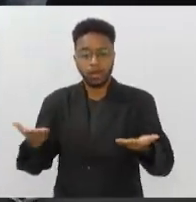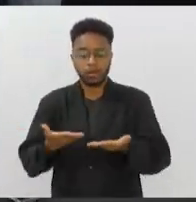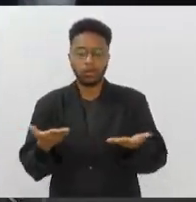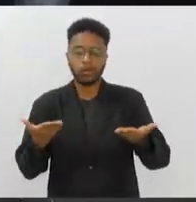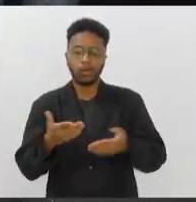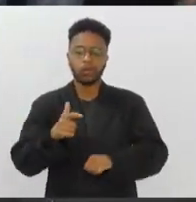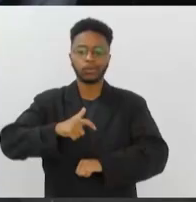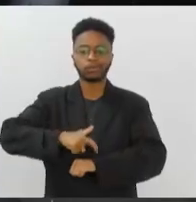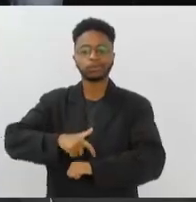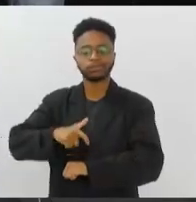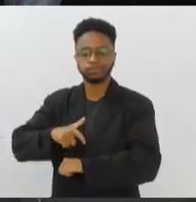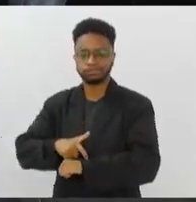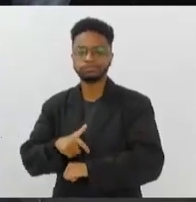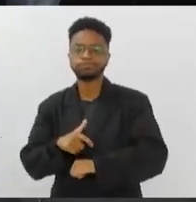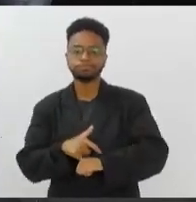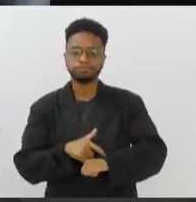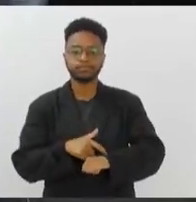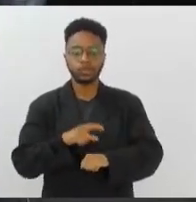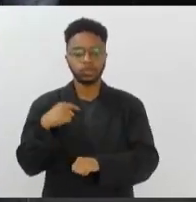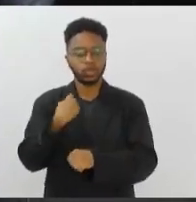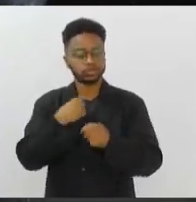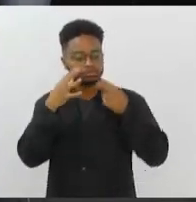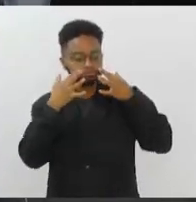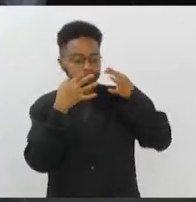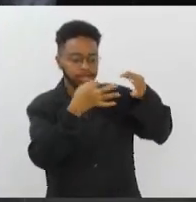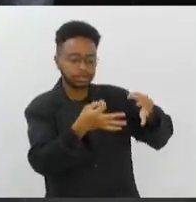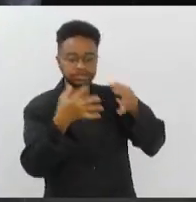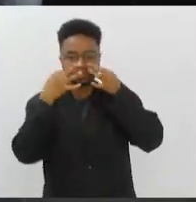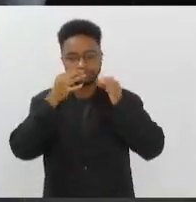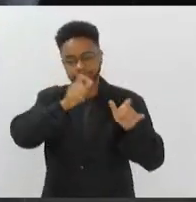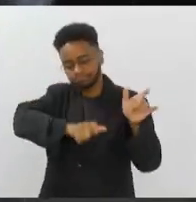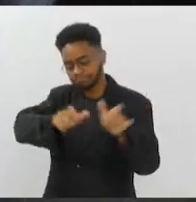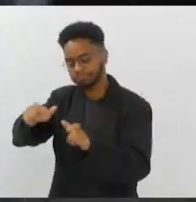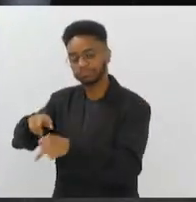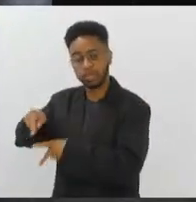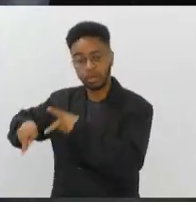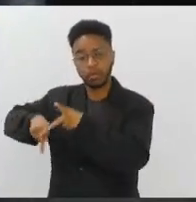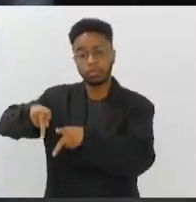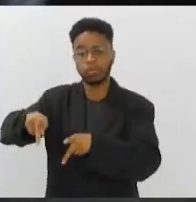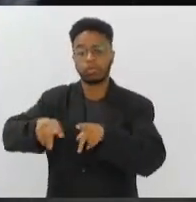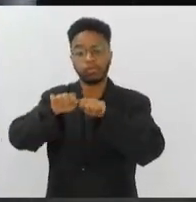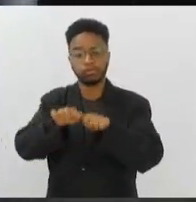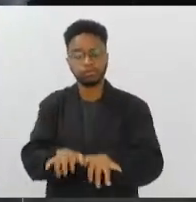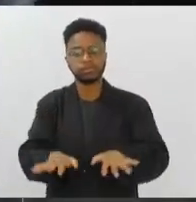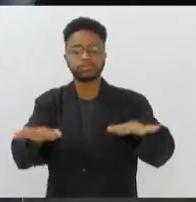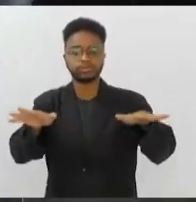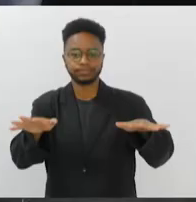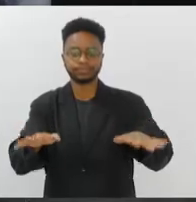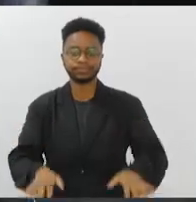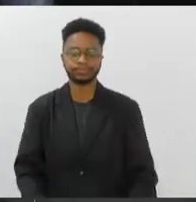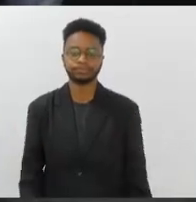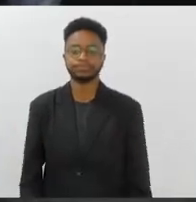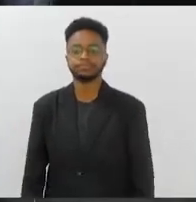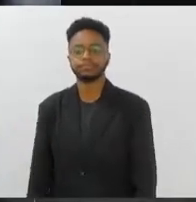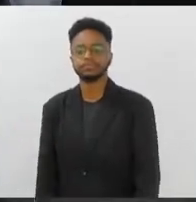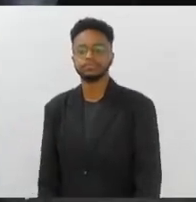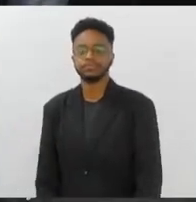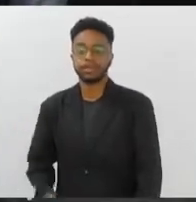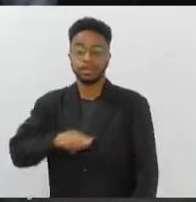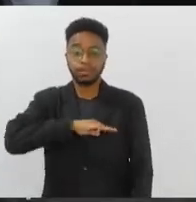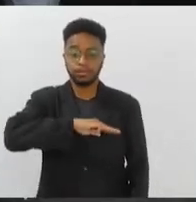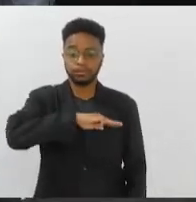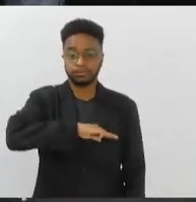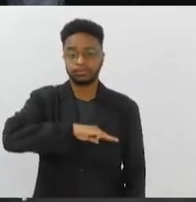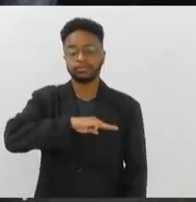a vez de ouvir as Marias, Marins, Marielles, Malês.